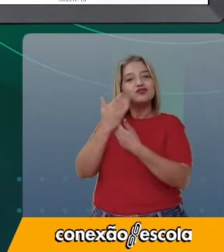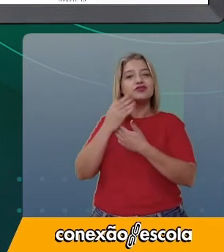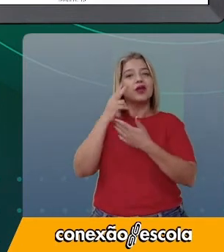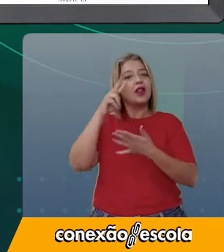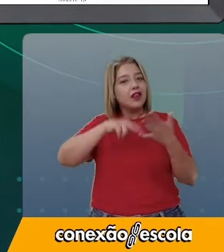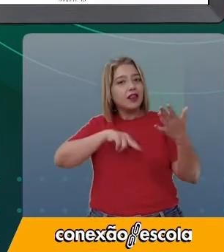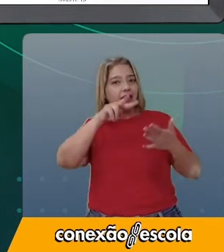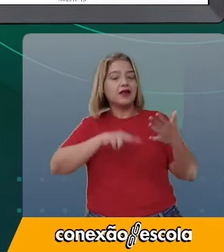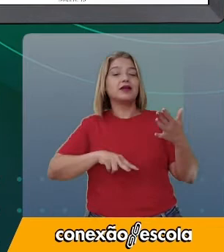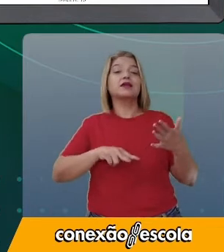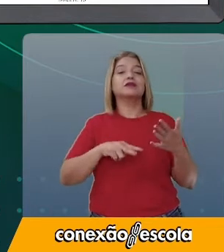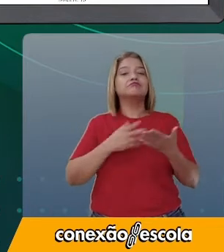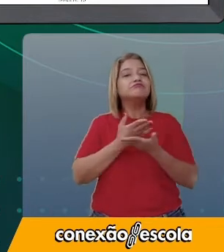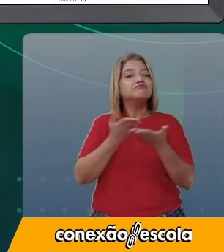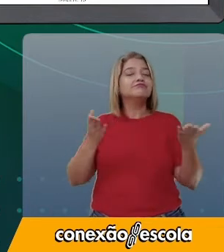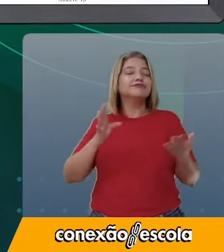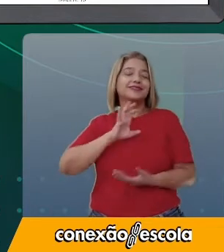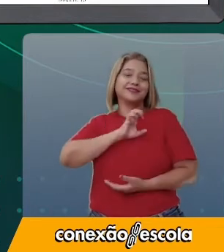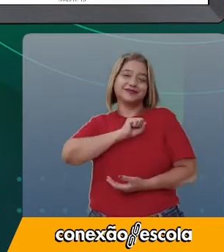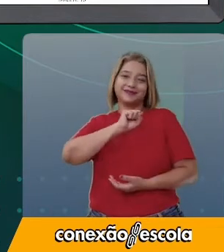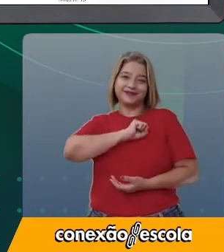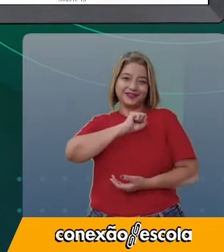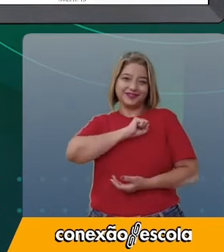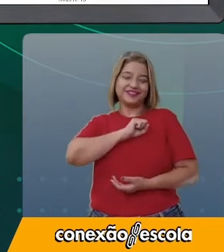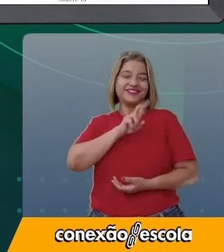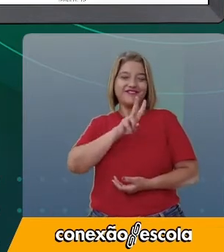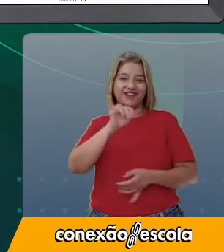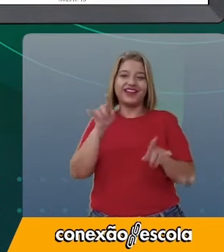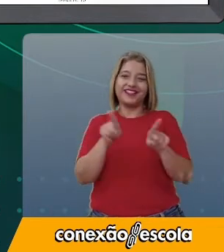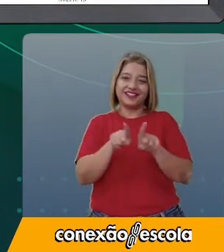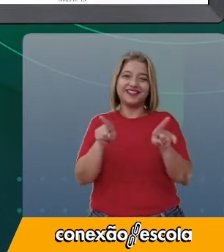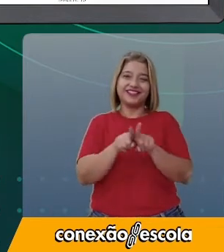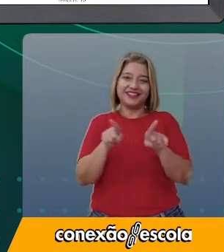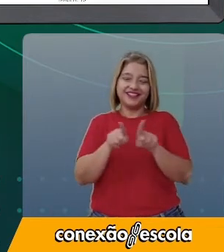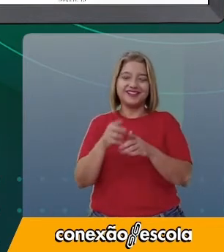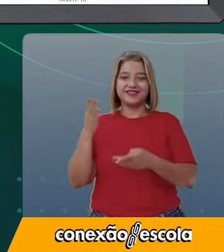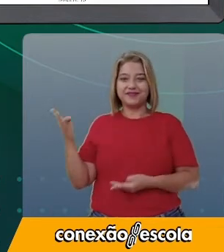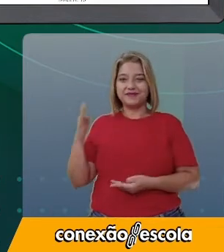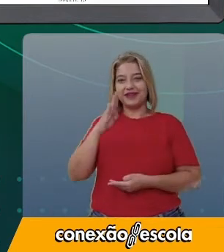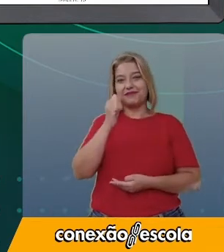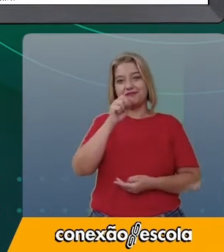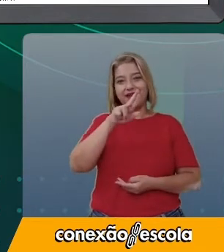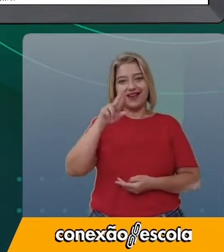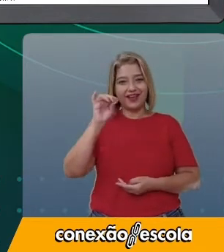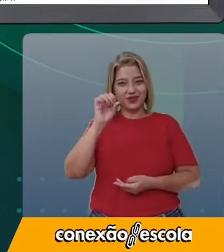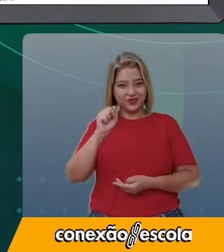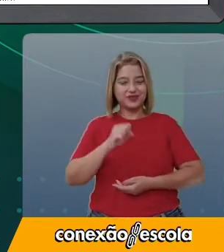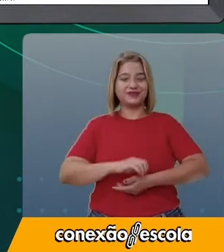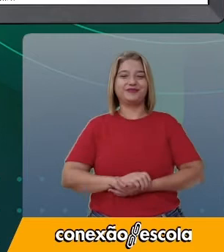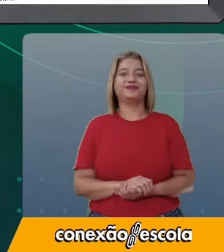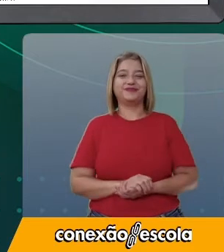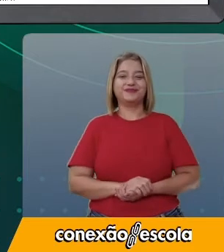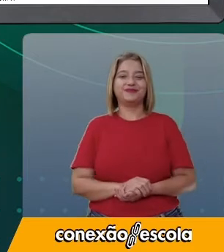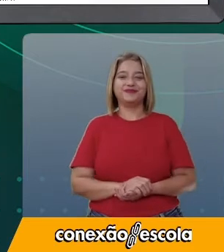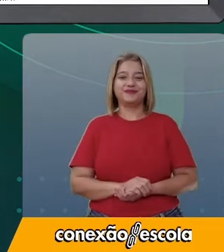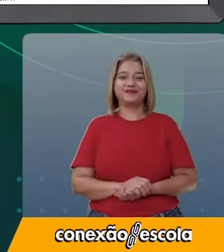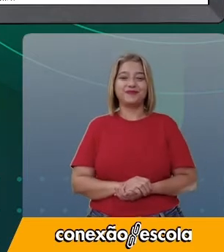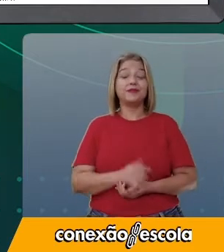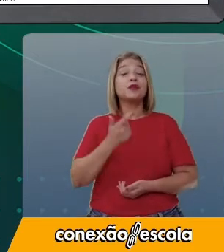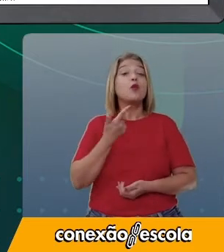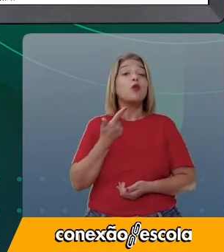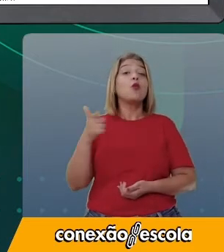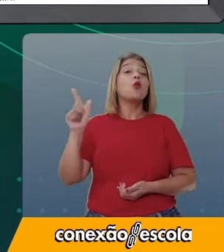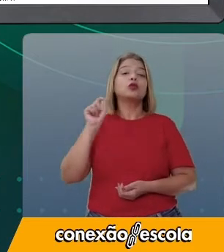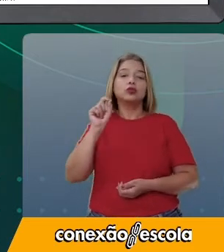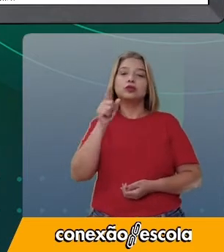vocês, e vocês vão se apaixonar também por Manuel de Barros. O outro